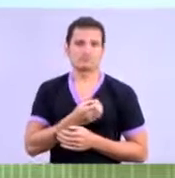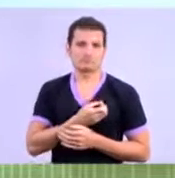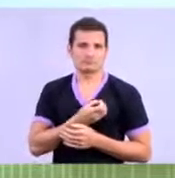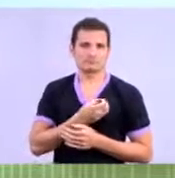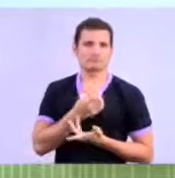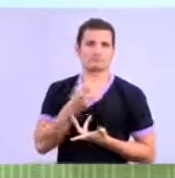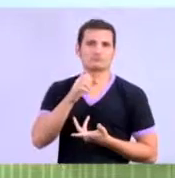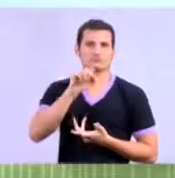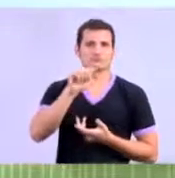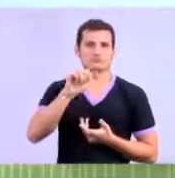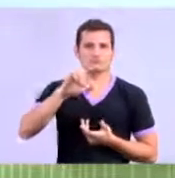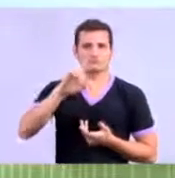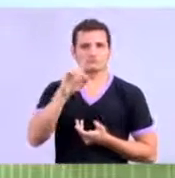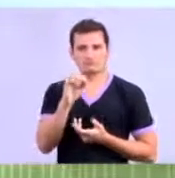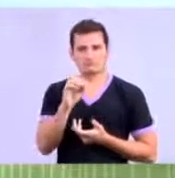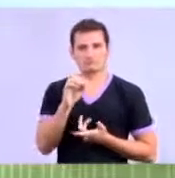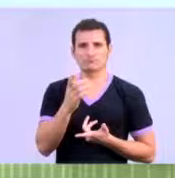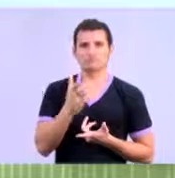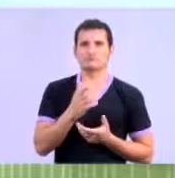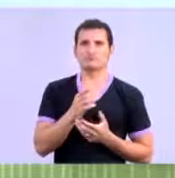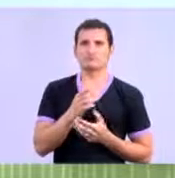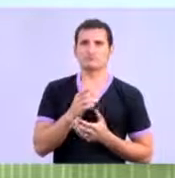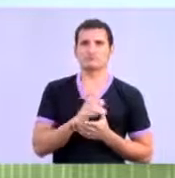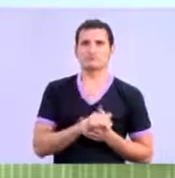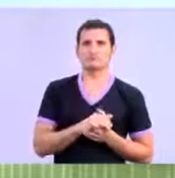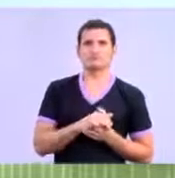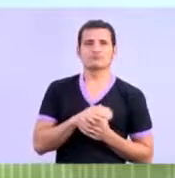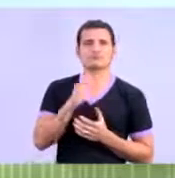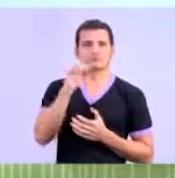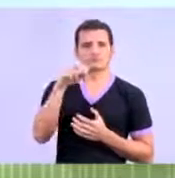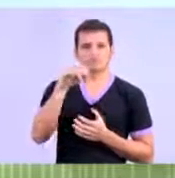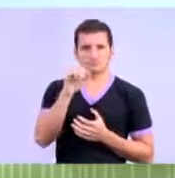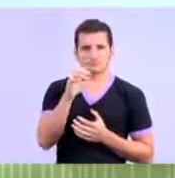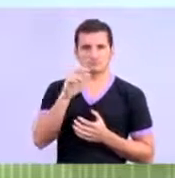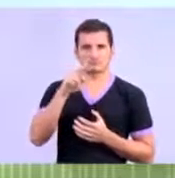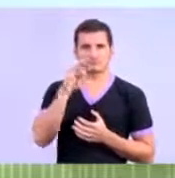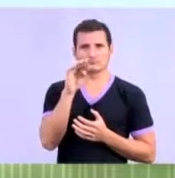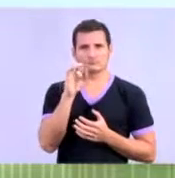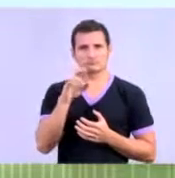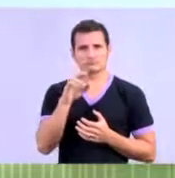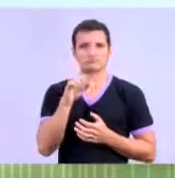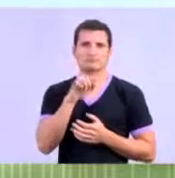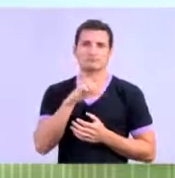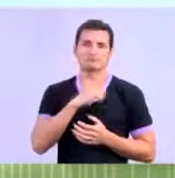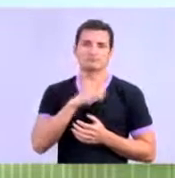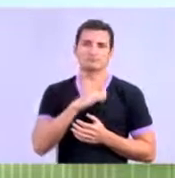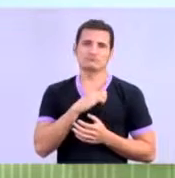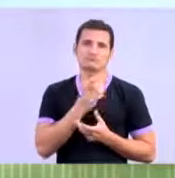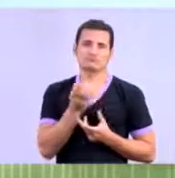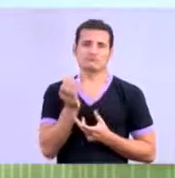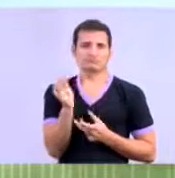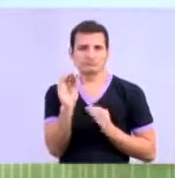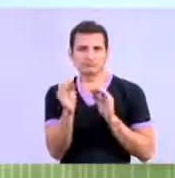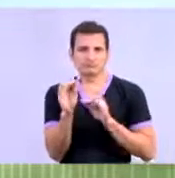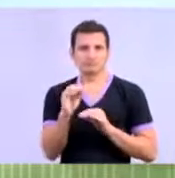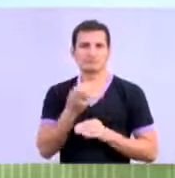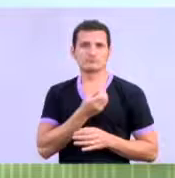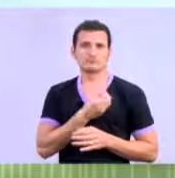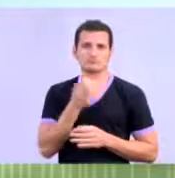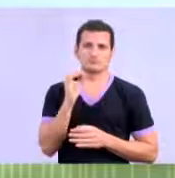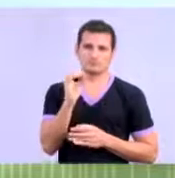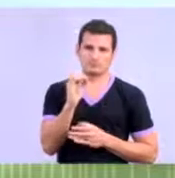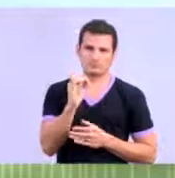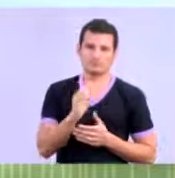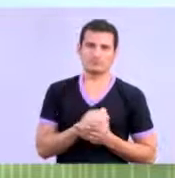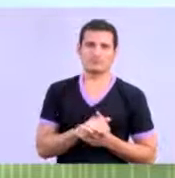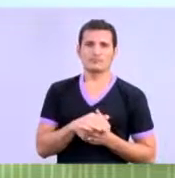quando você não define o construtor, automaticamente esses atributos recebem o valor 0. Para objetos, para tipos